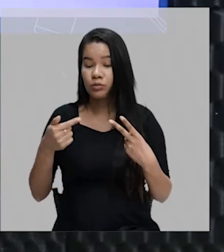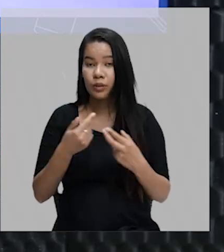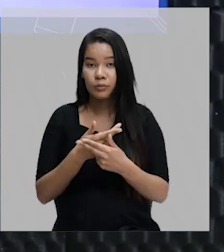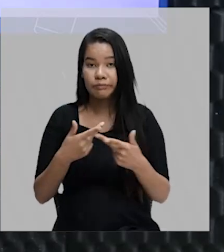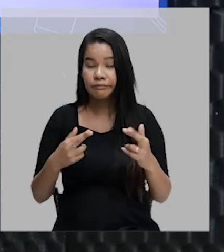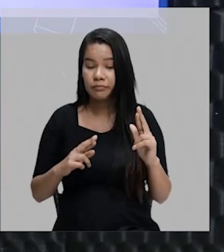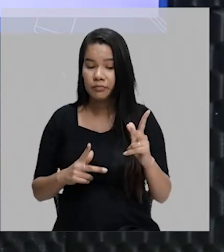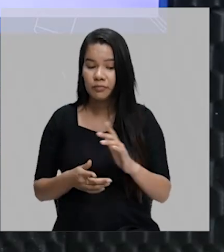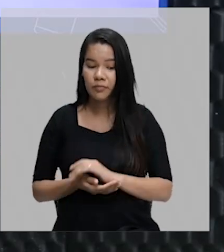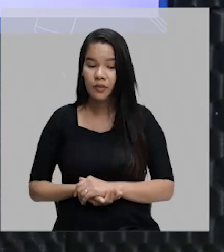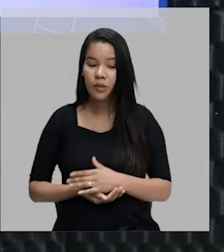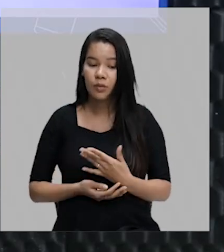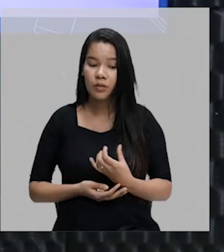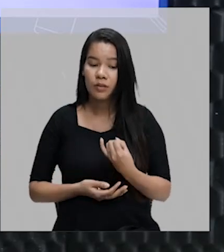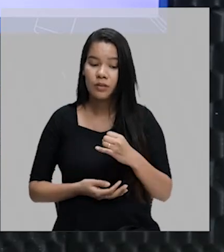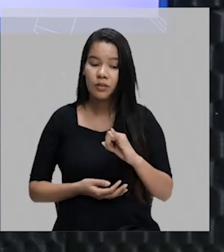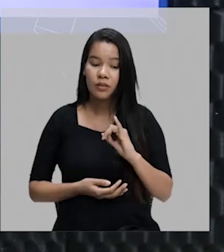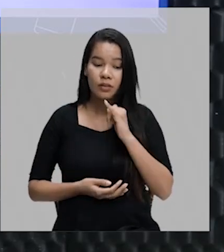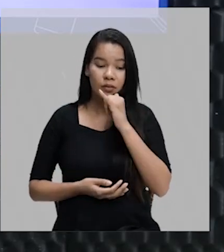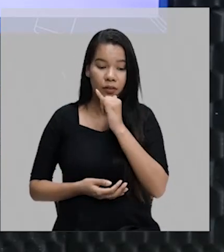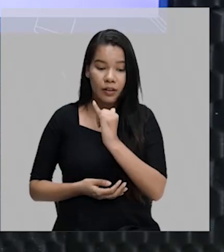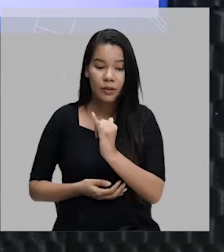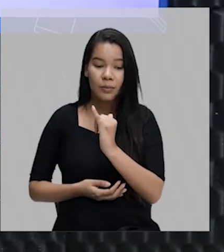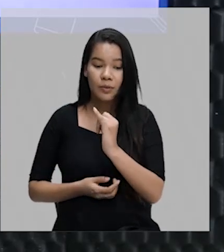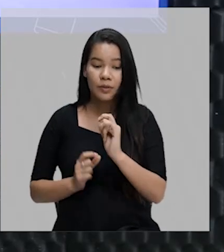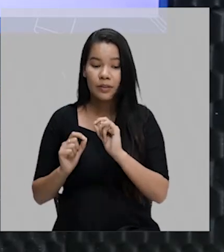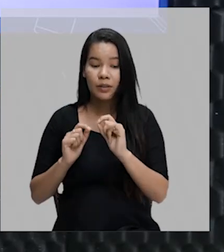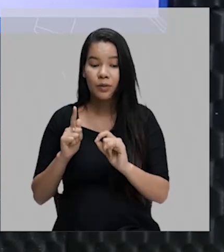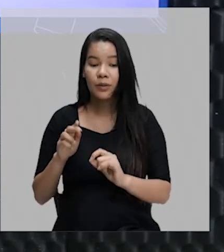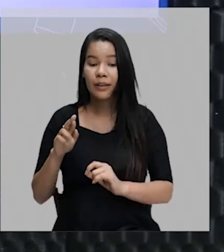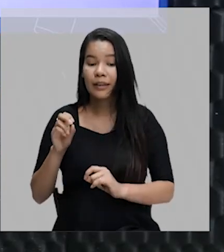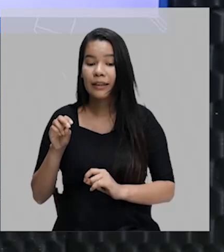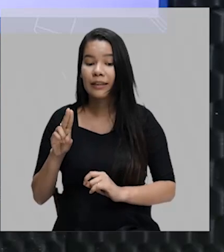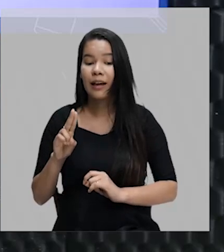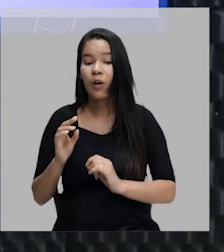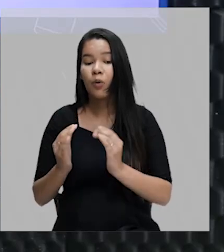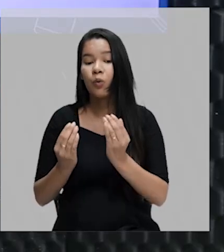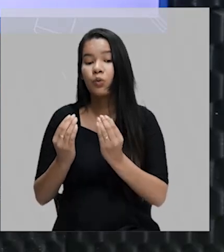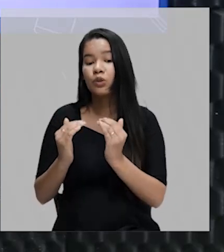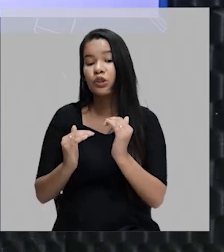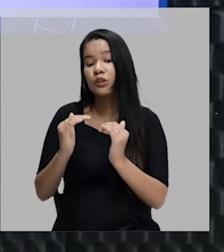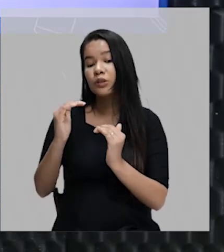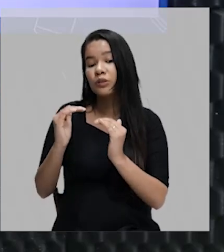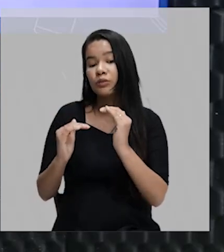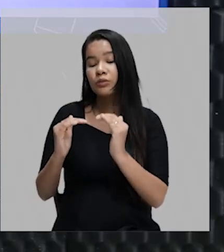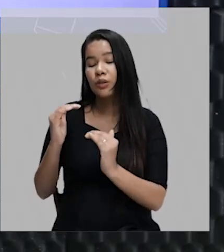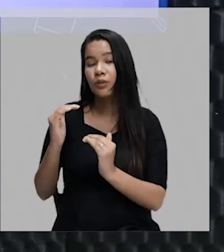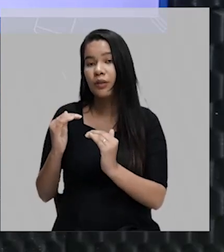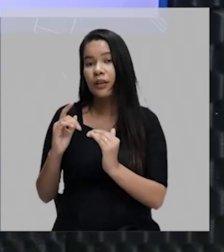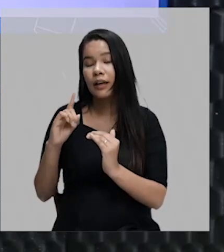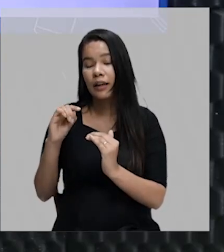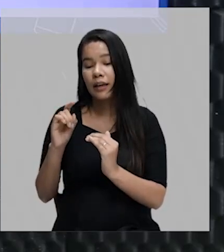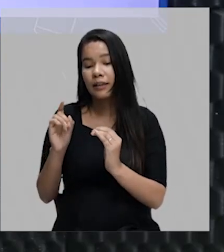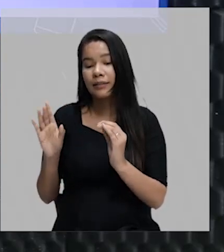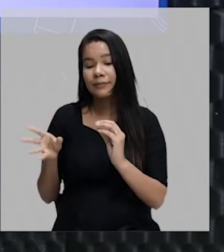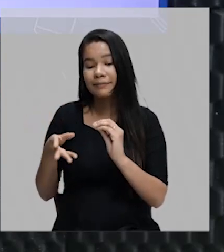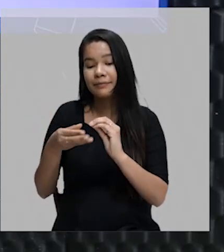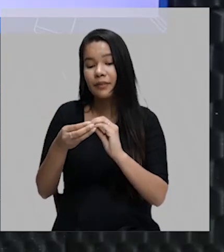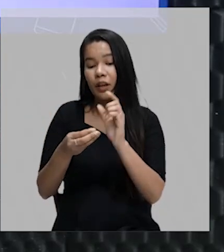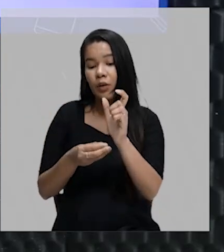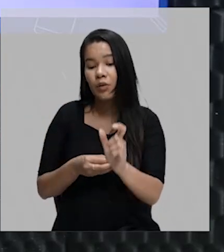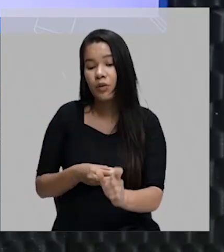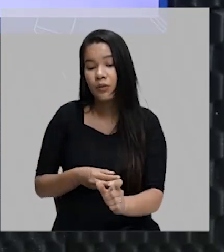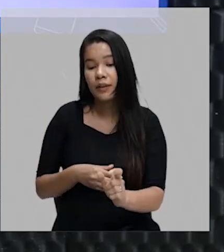assim, que o grau de heterose é atribuído ao indivíduo, e, portanto, todas